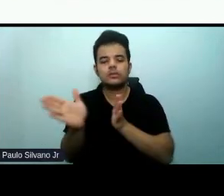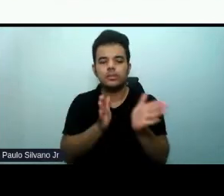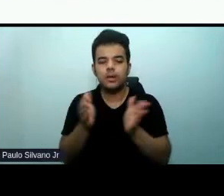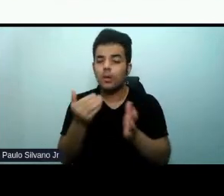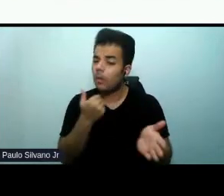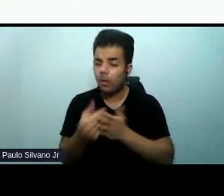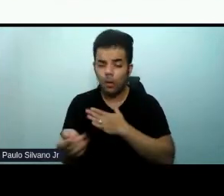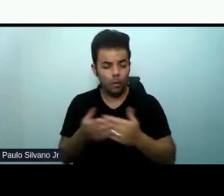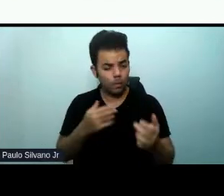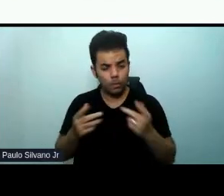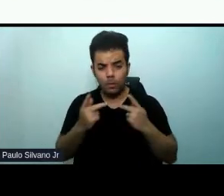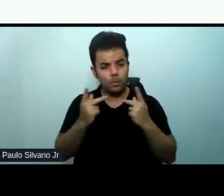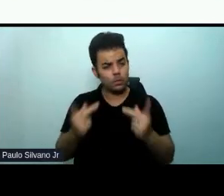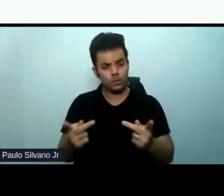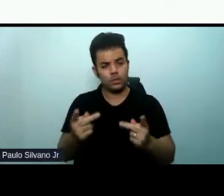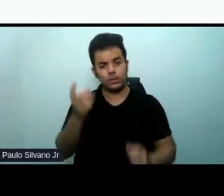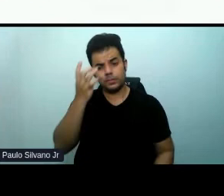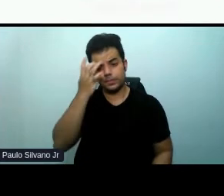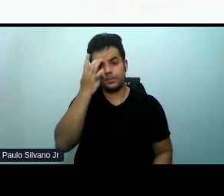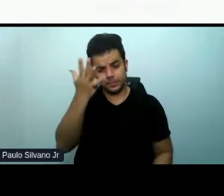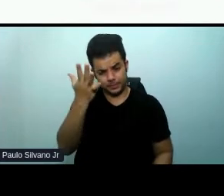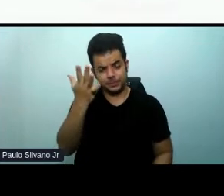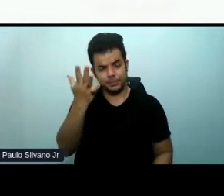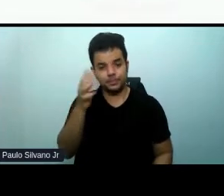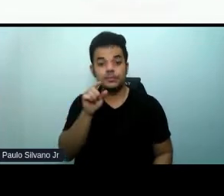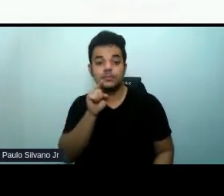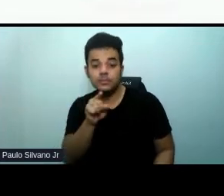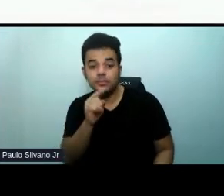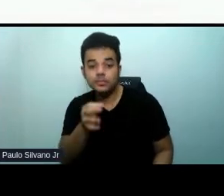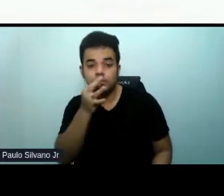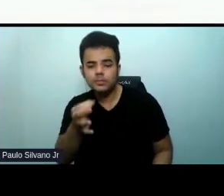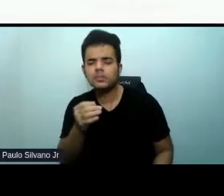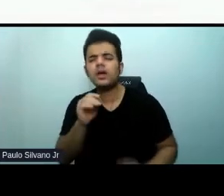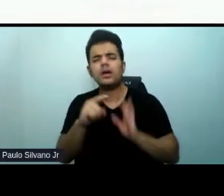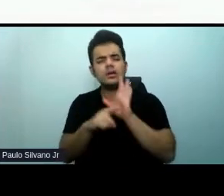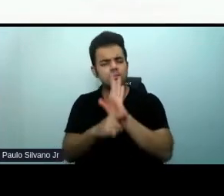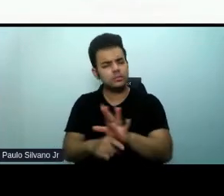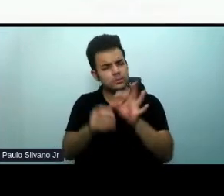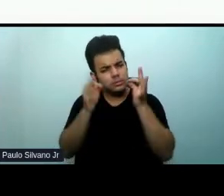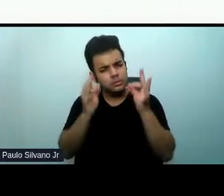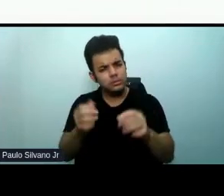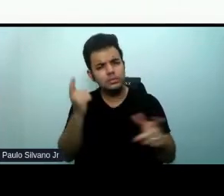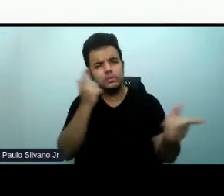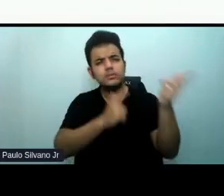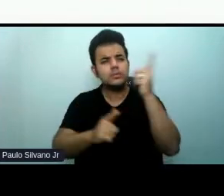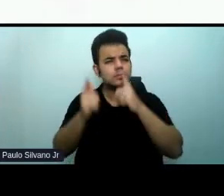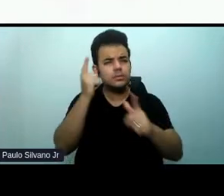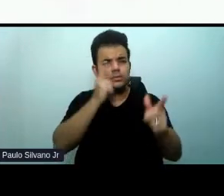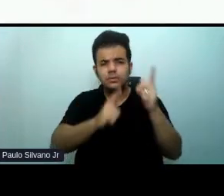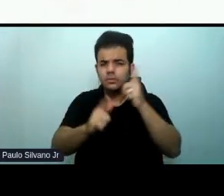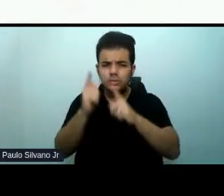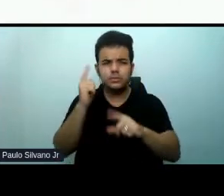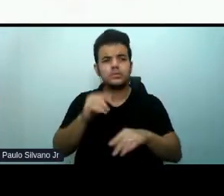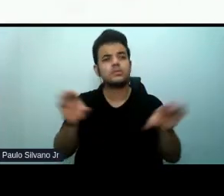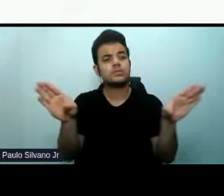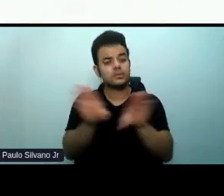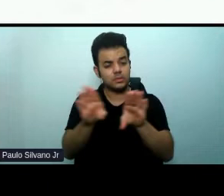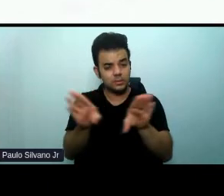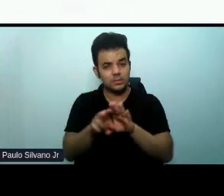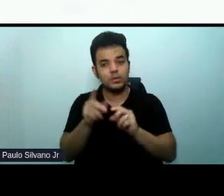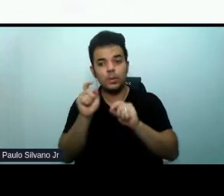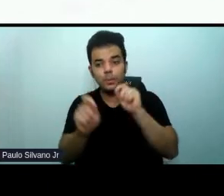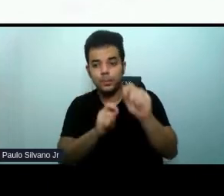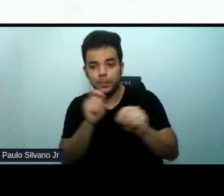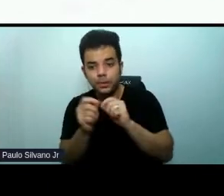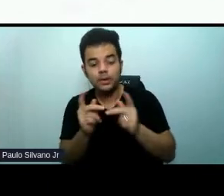qualquer visitante, assim. E isso, para mim, ajuda muito, é muito a